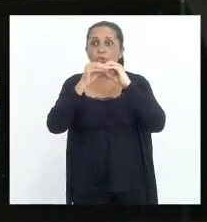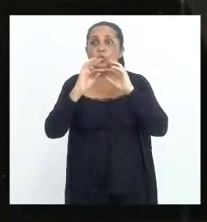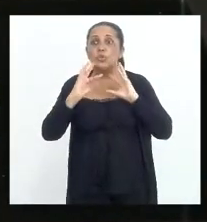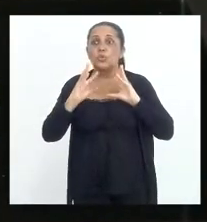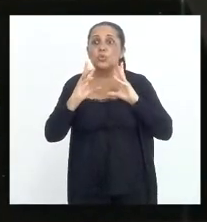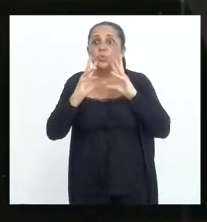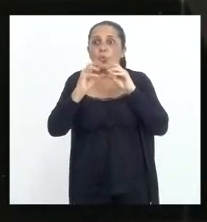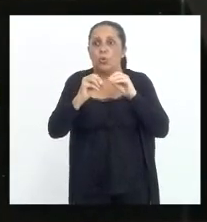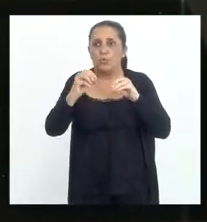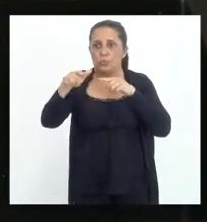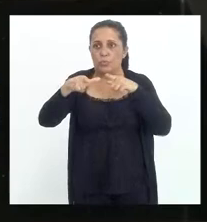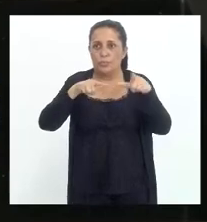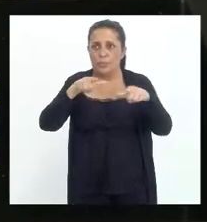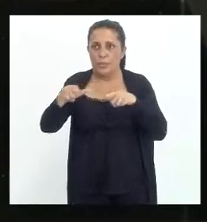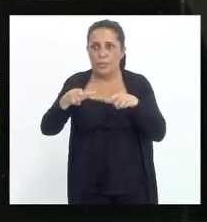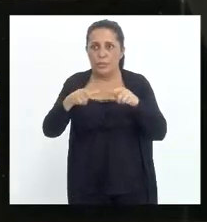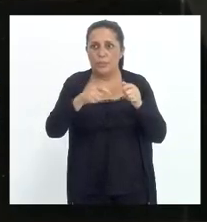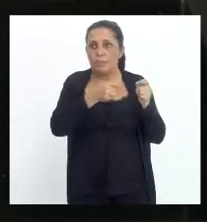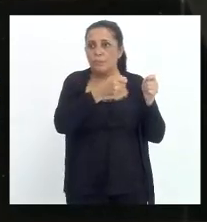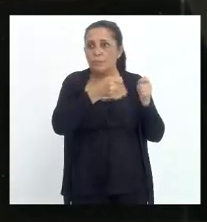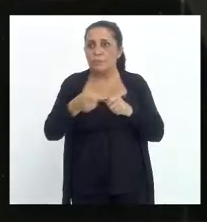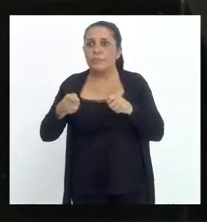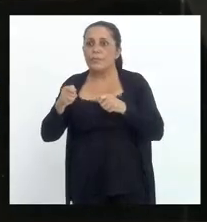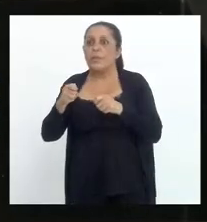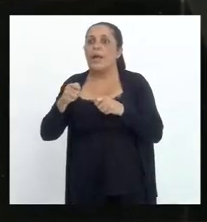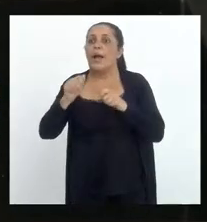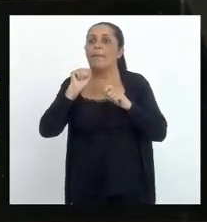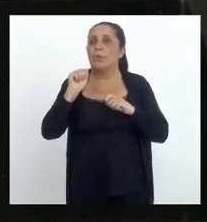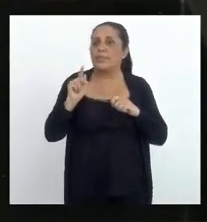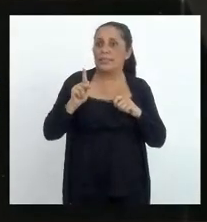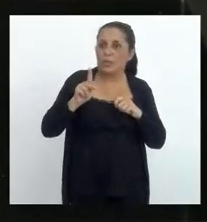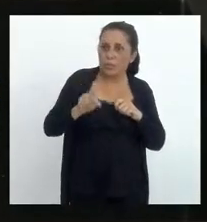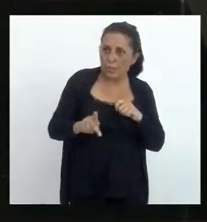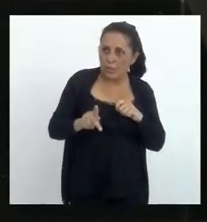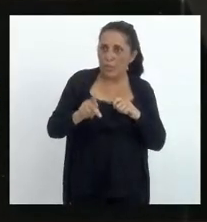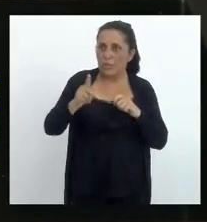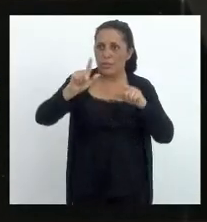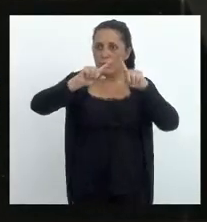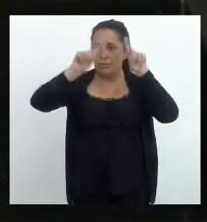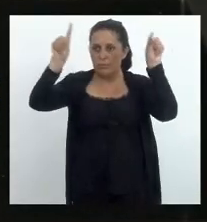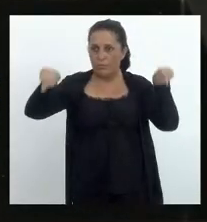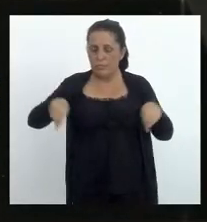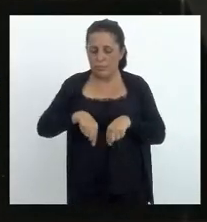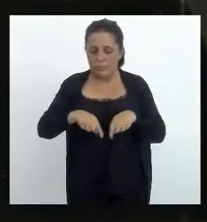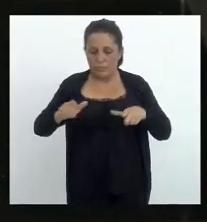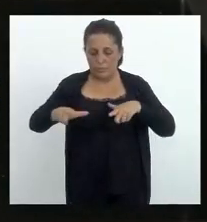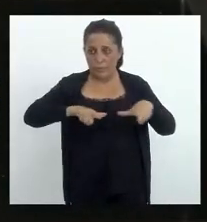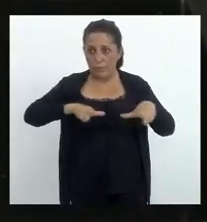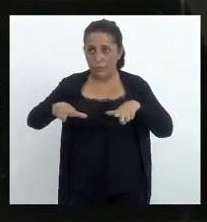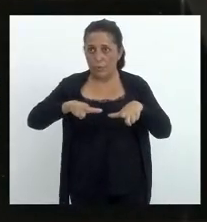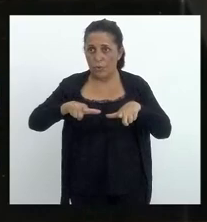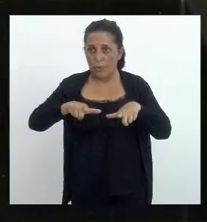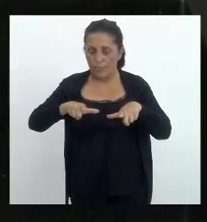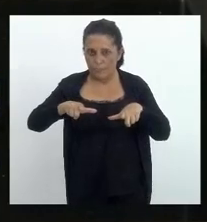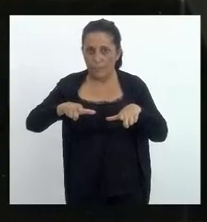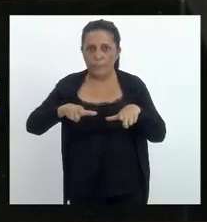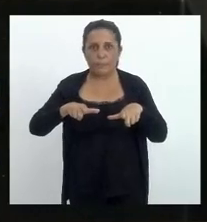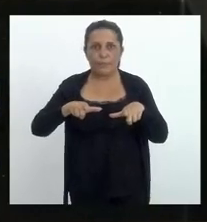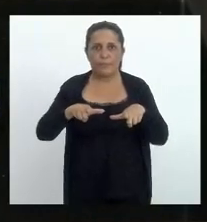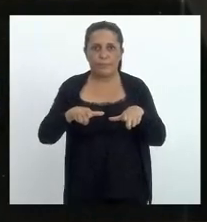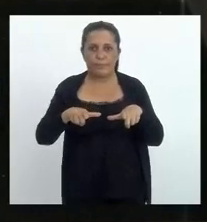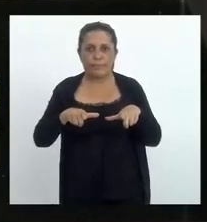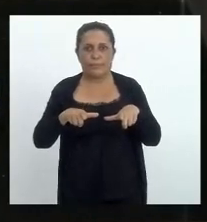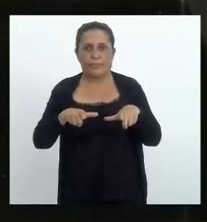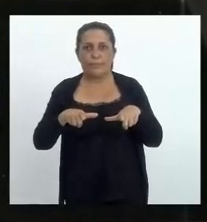decorrência da aposentadoria do servidor. O novo regime de recuperação fiscal, que estamos aqui debatendo para